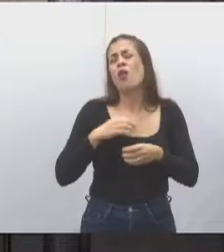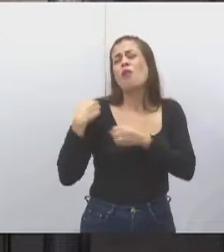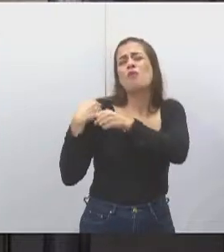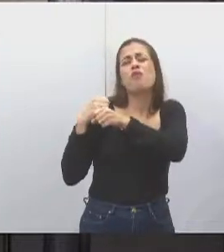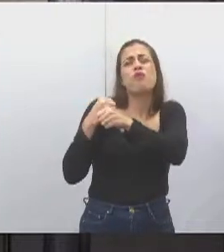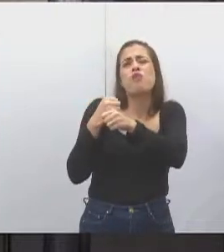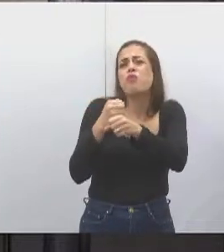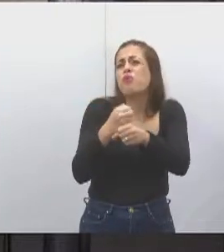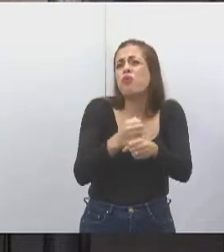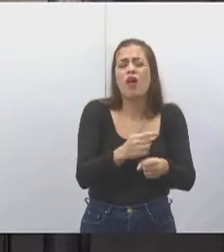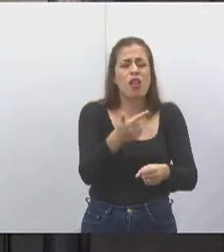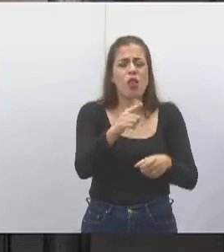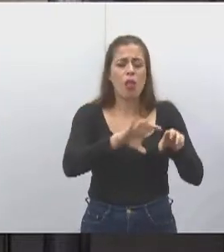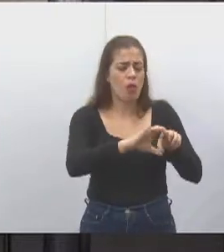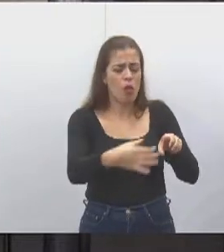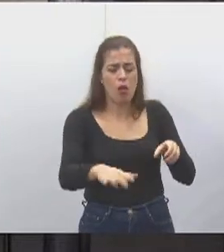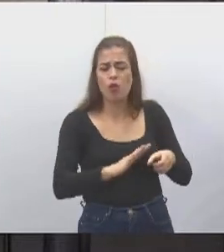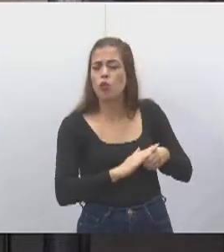um asfalto.